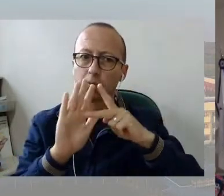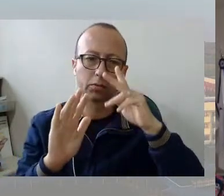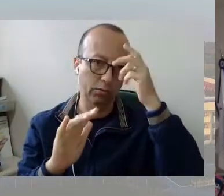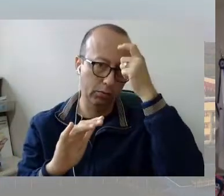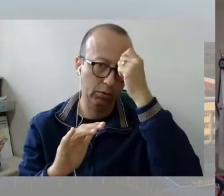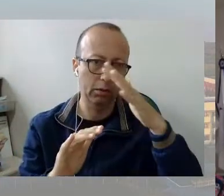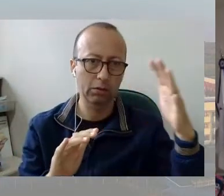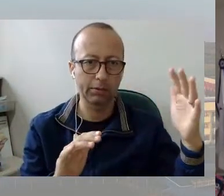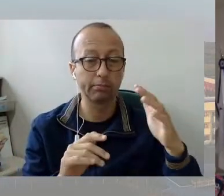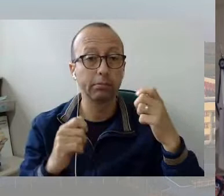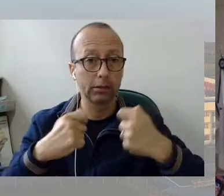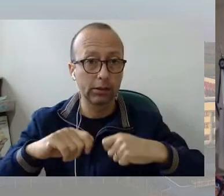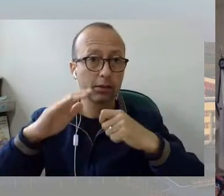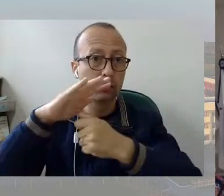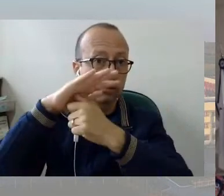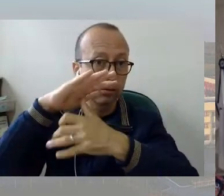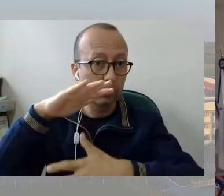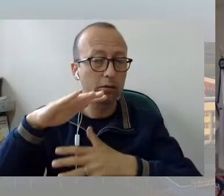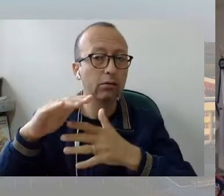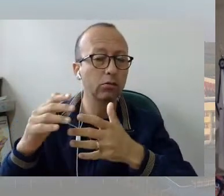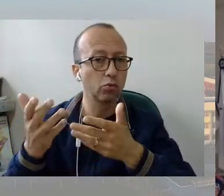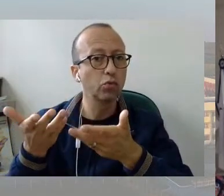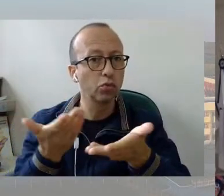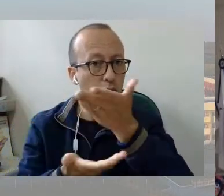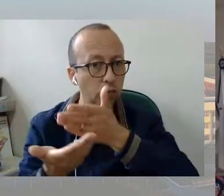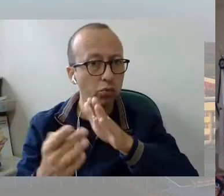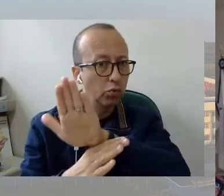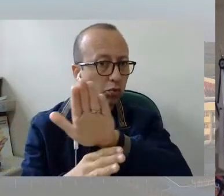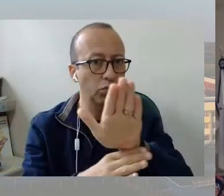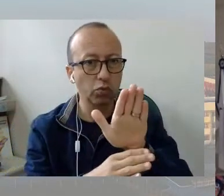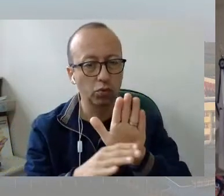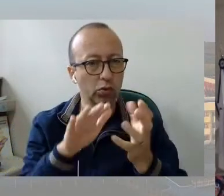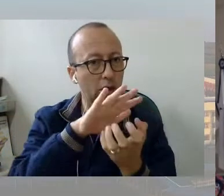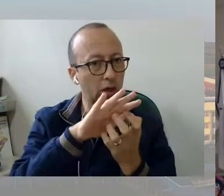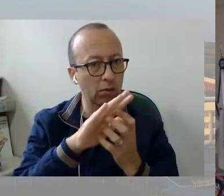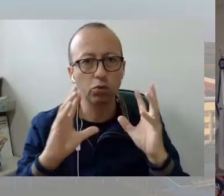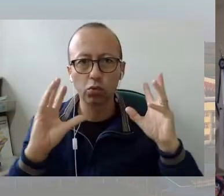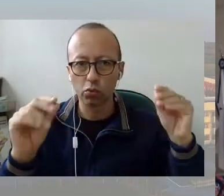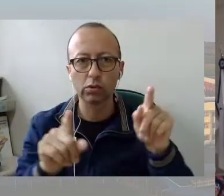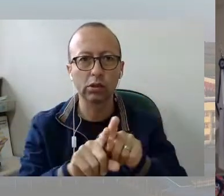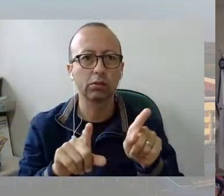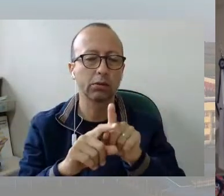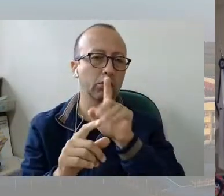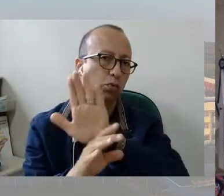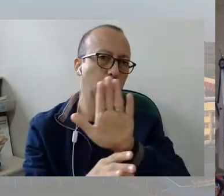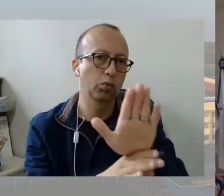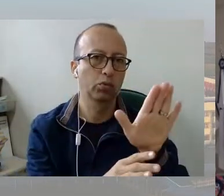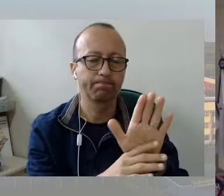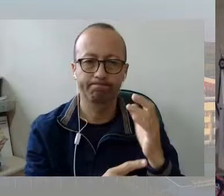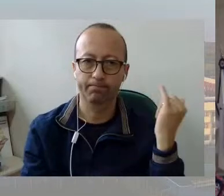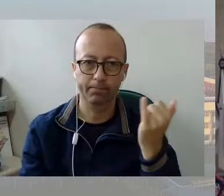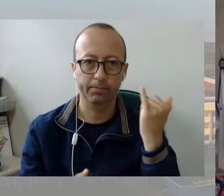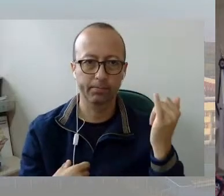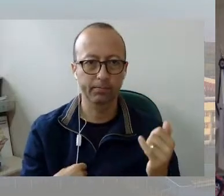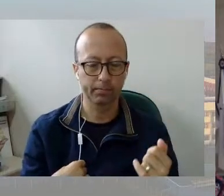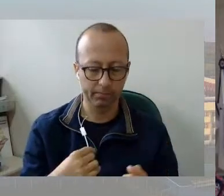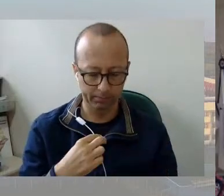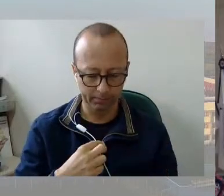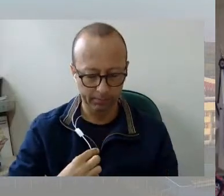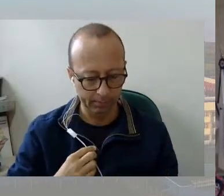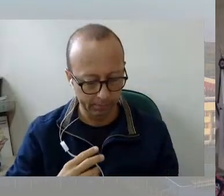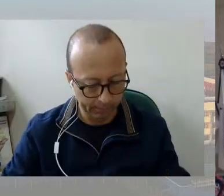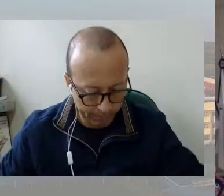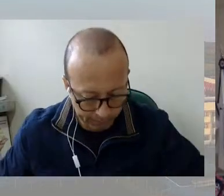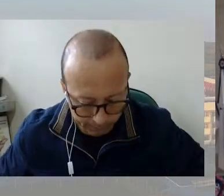que as pró-reitorias estejam envolvidas e todos os campus estejam envolvidos. Isso é outra questão importante. Então, a gente gostaria que na